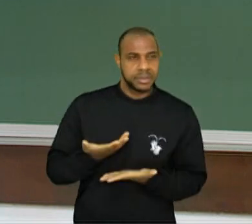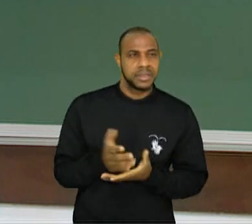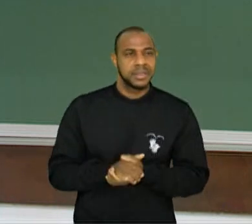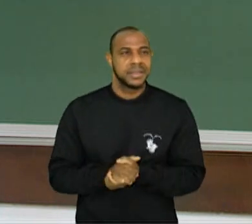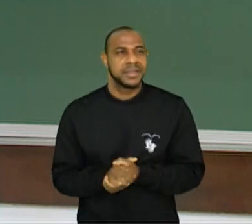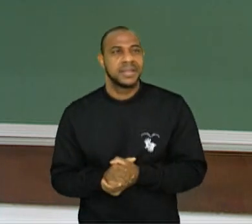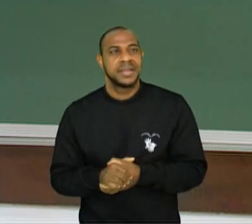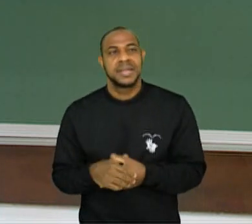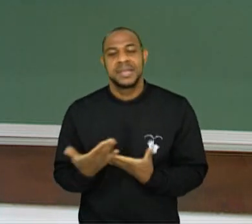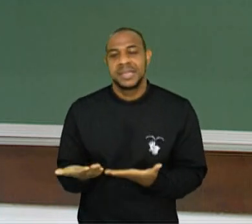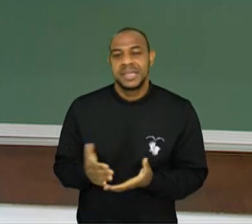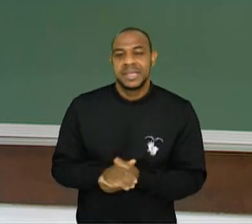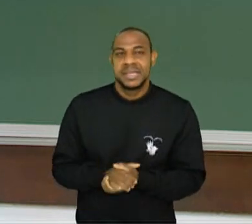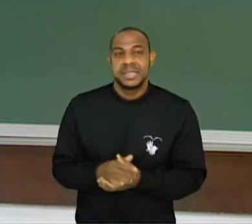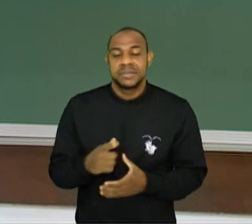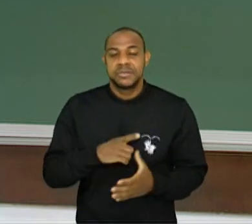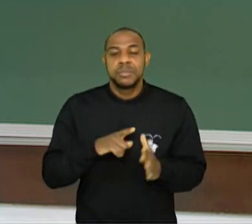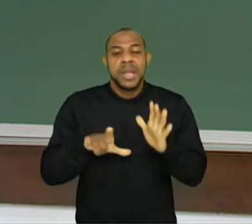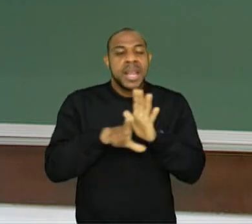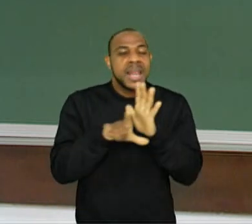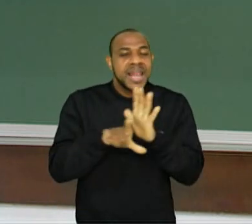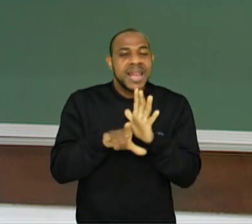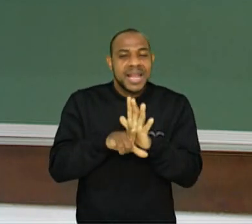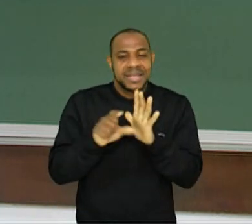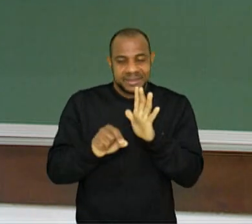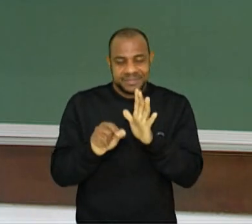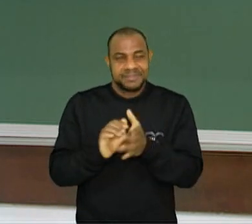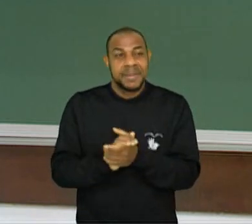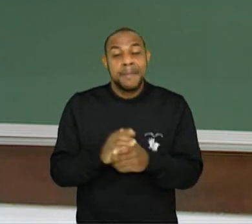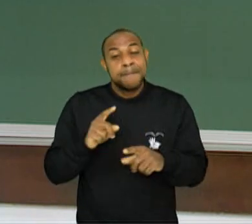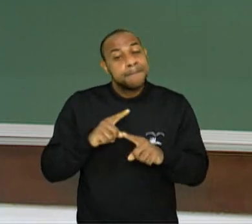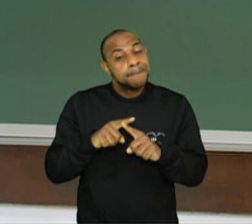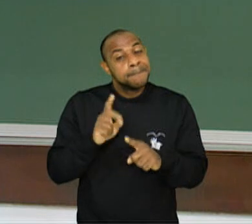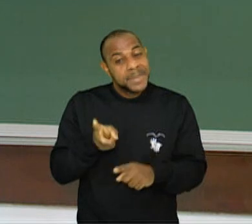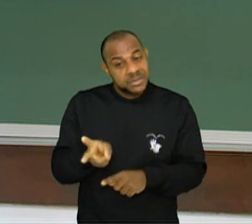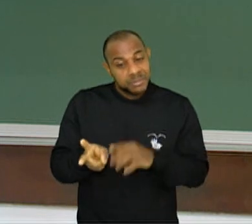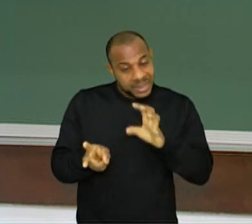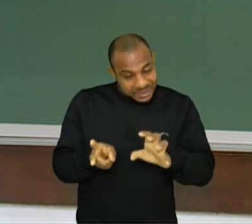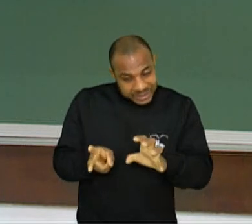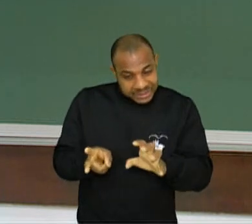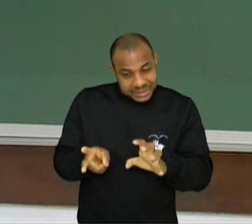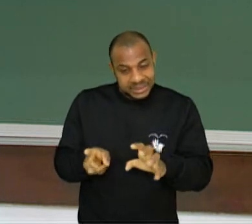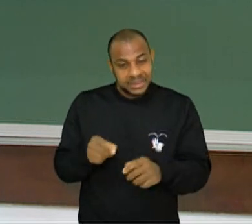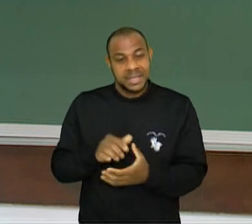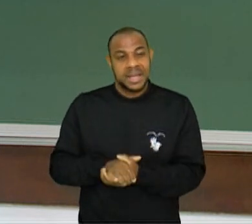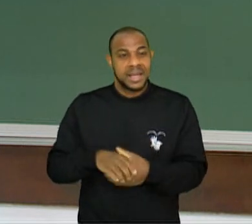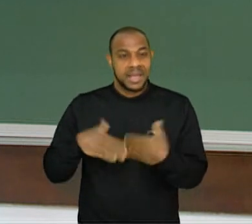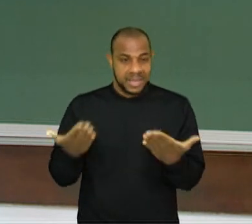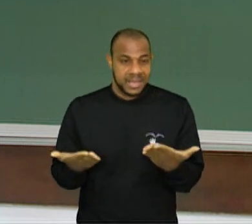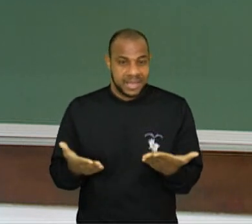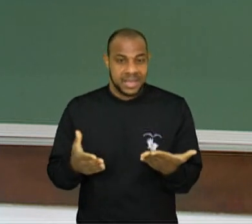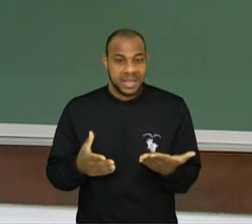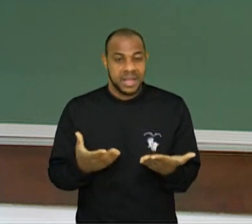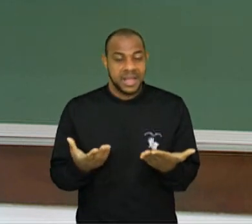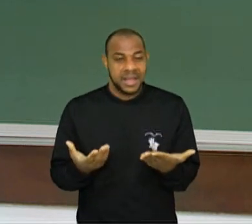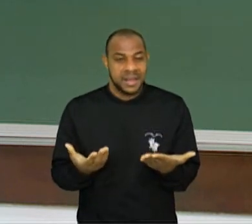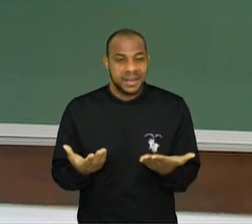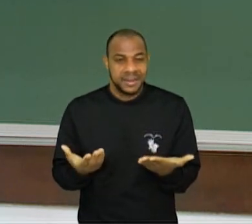lesado nenhum tipo de lei pelo presidente João Goulart. Mesmo assim, nessa sessão, ele é